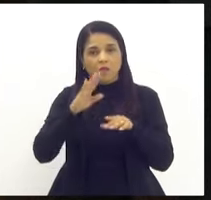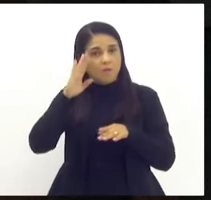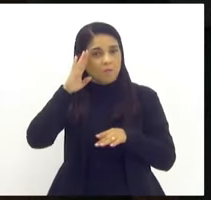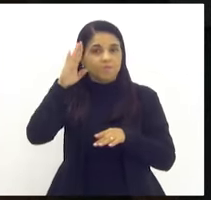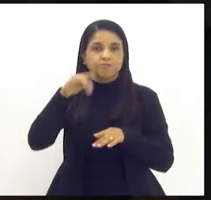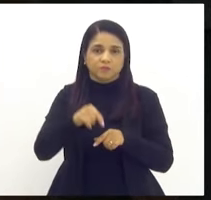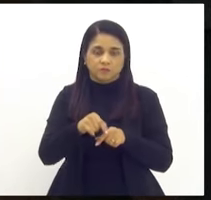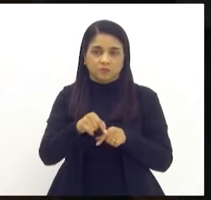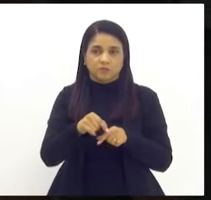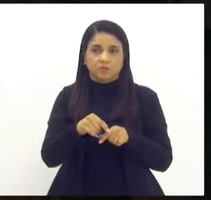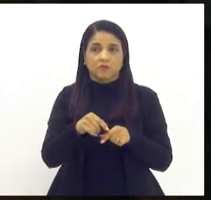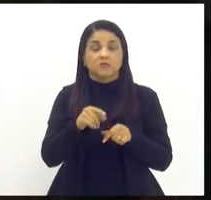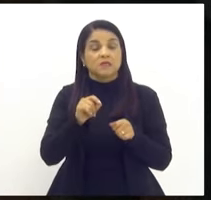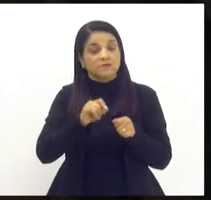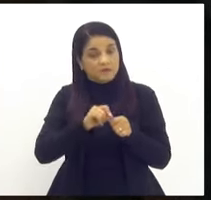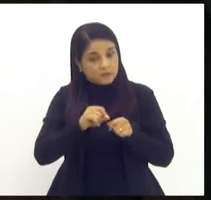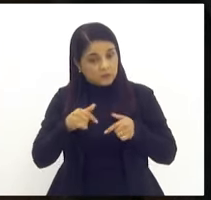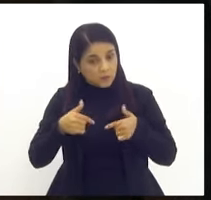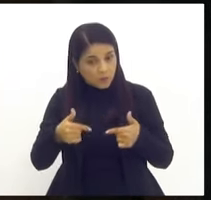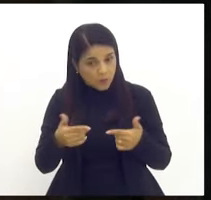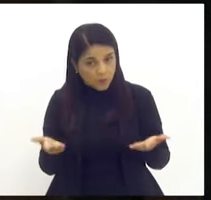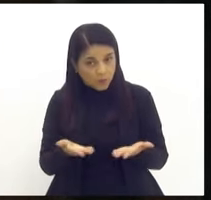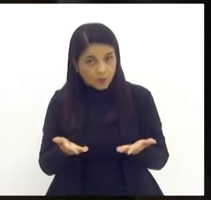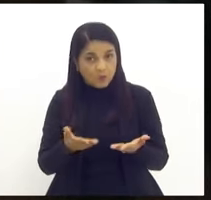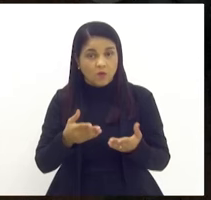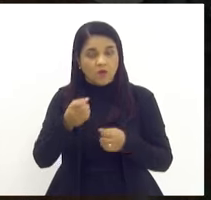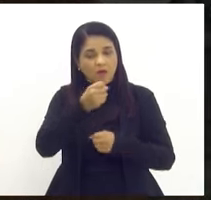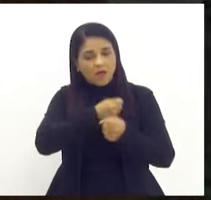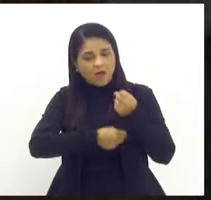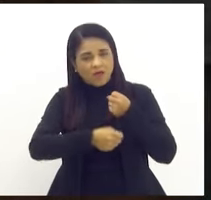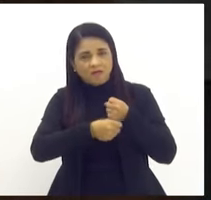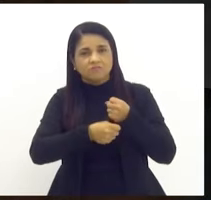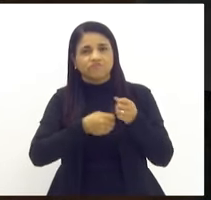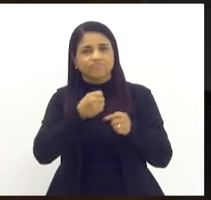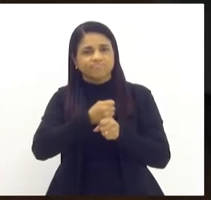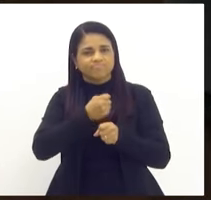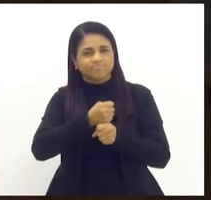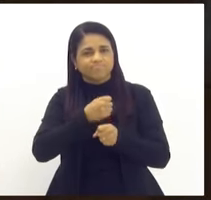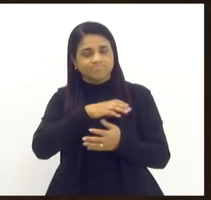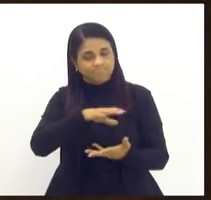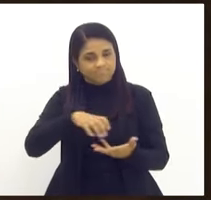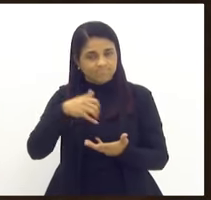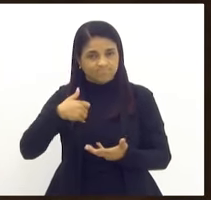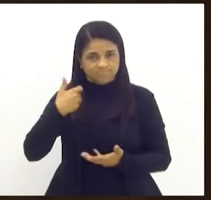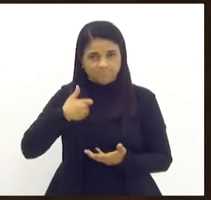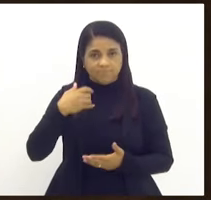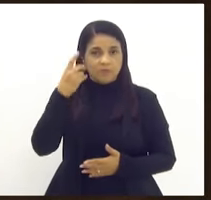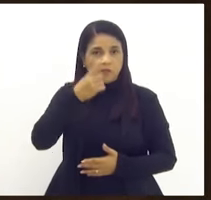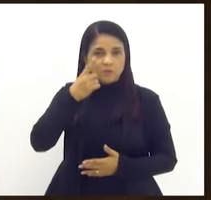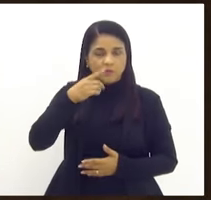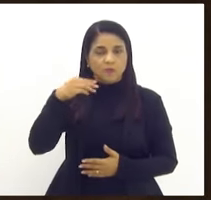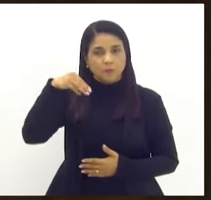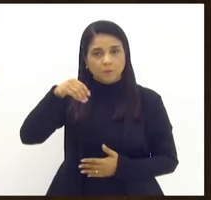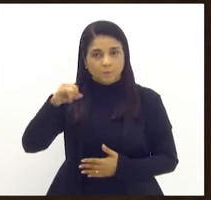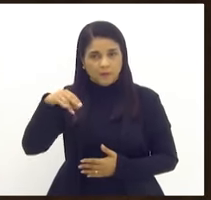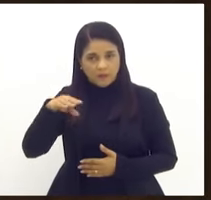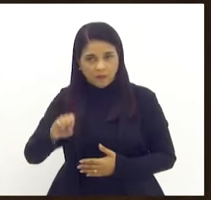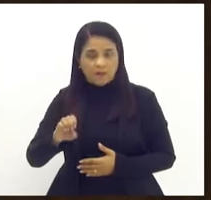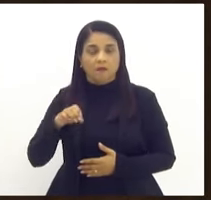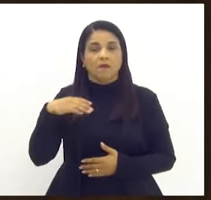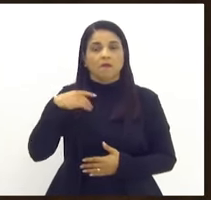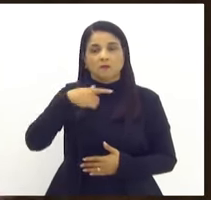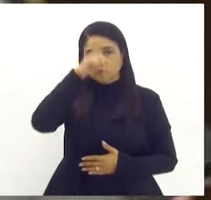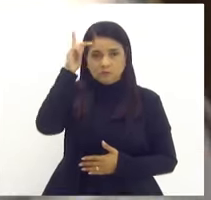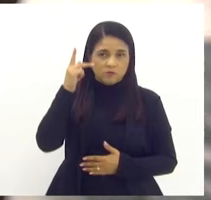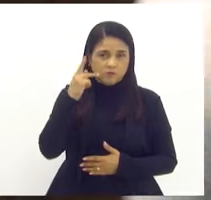isso tá sendo feito porque aqueles estão mais antigos aqui Deputado Luis Paulo deputado Carlos min Deputado Flávio tava aqui na crise